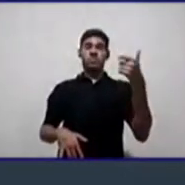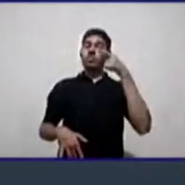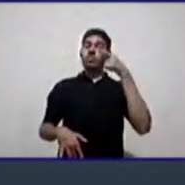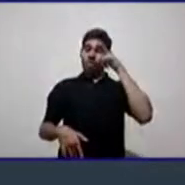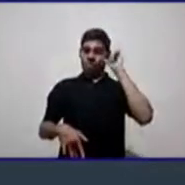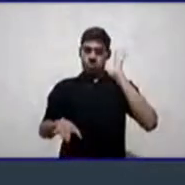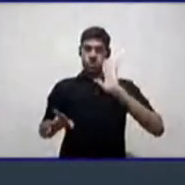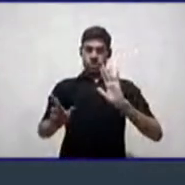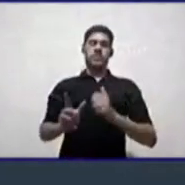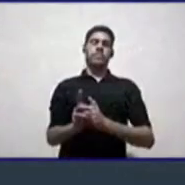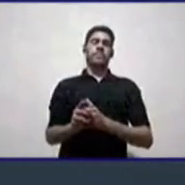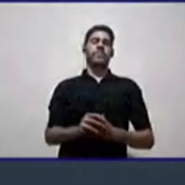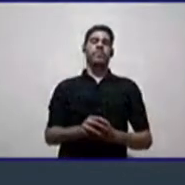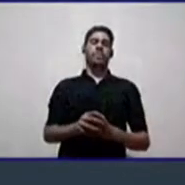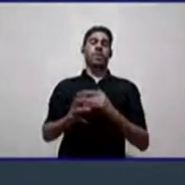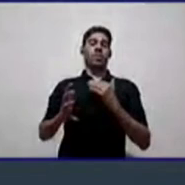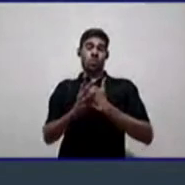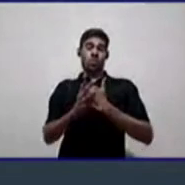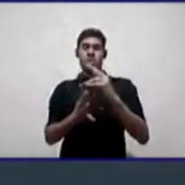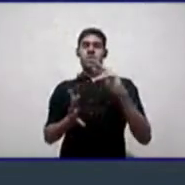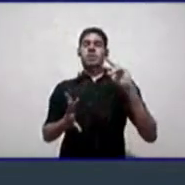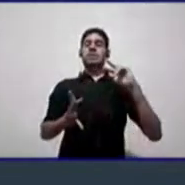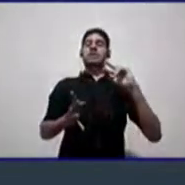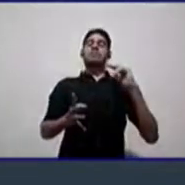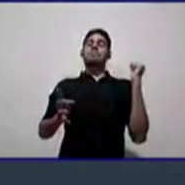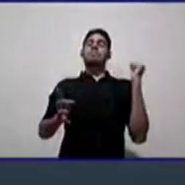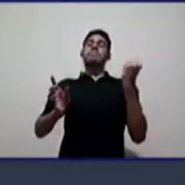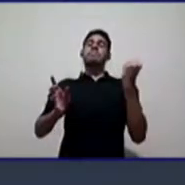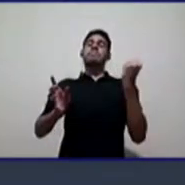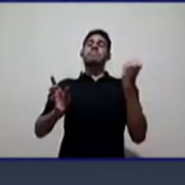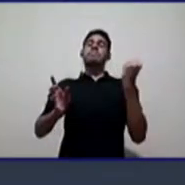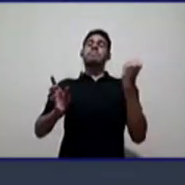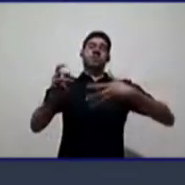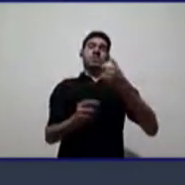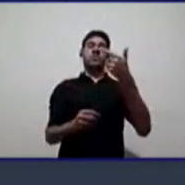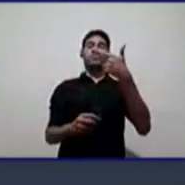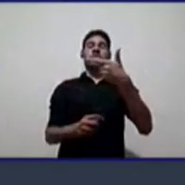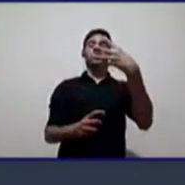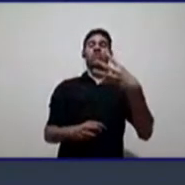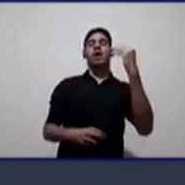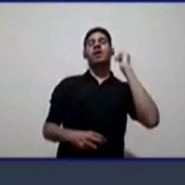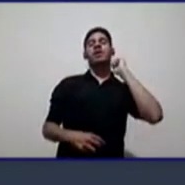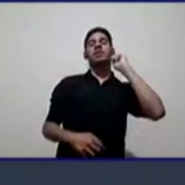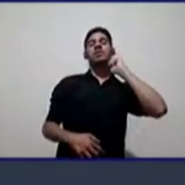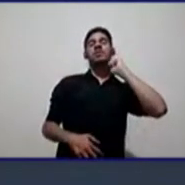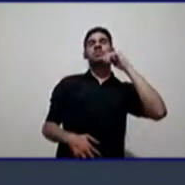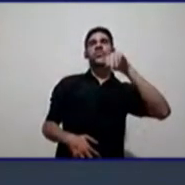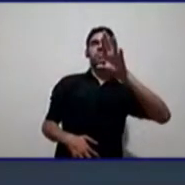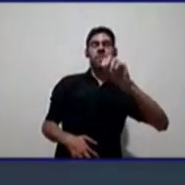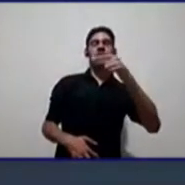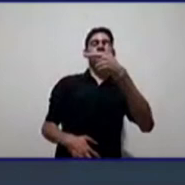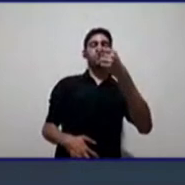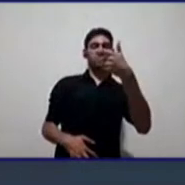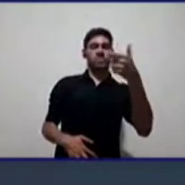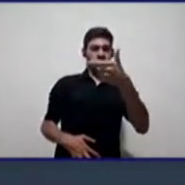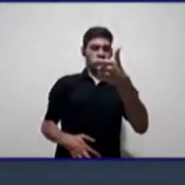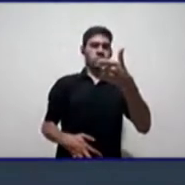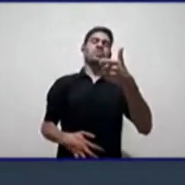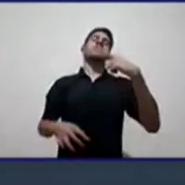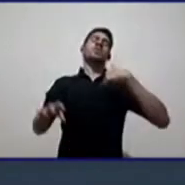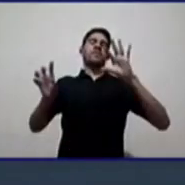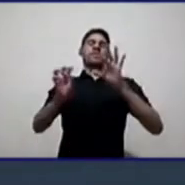de início o consigno para registro que em 24 de março de 2021 houve a liberação dos